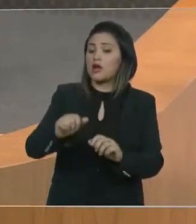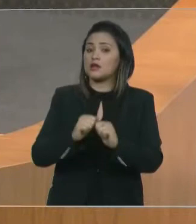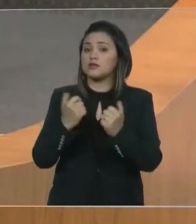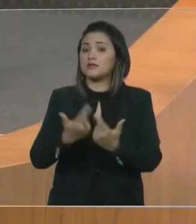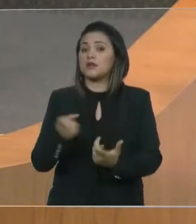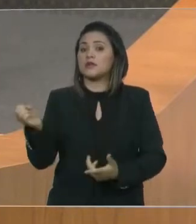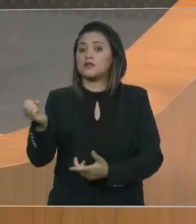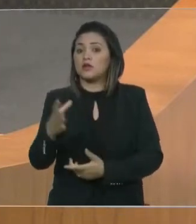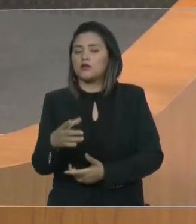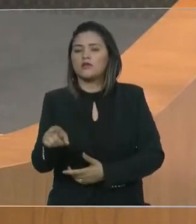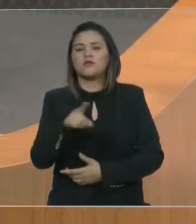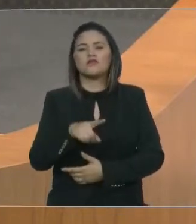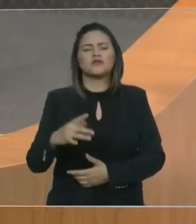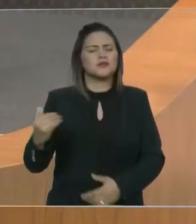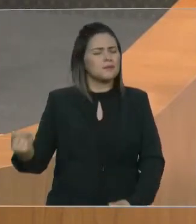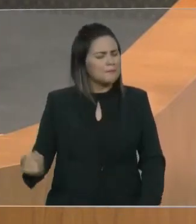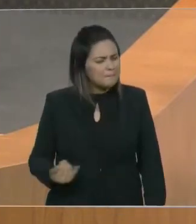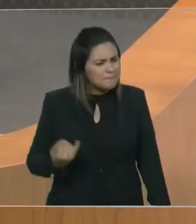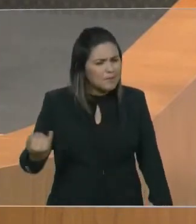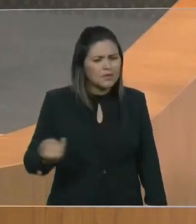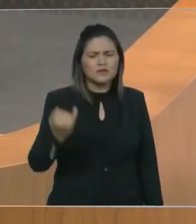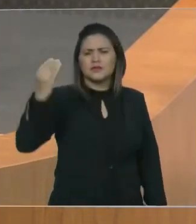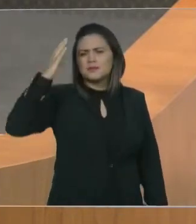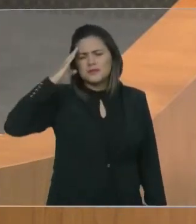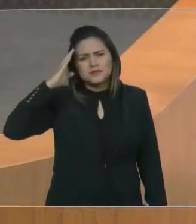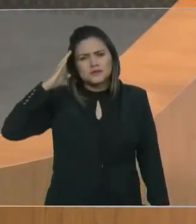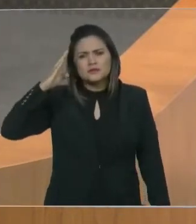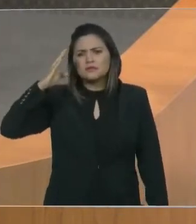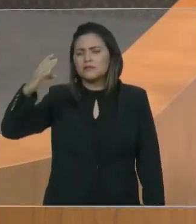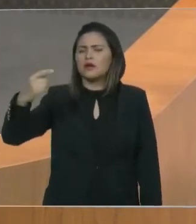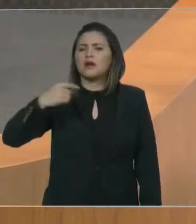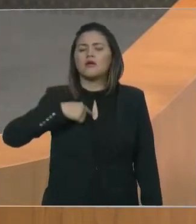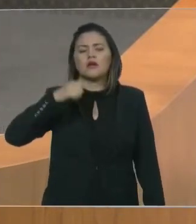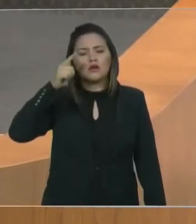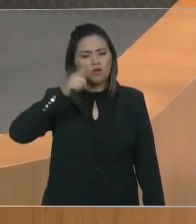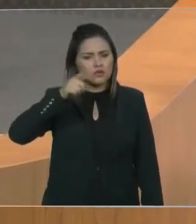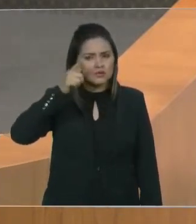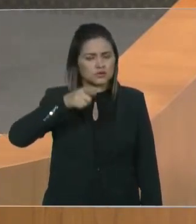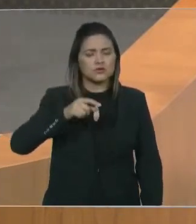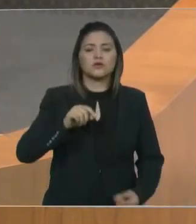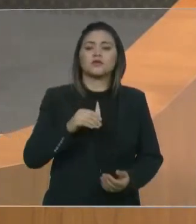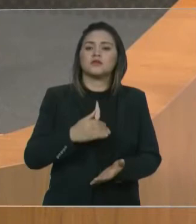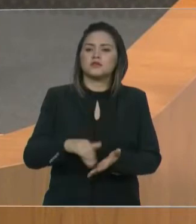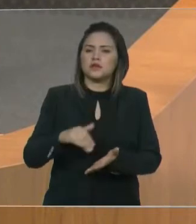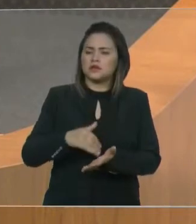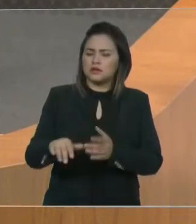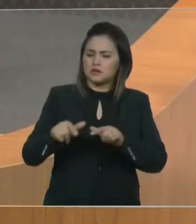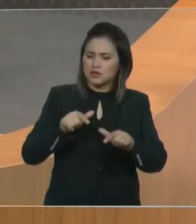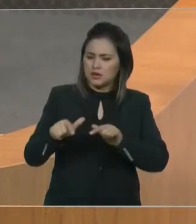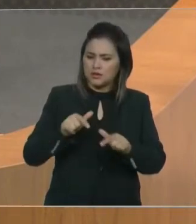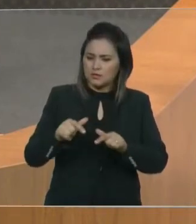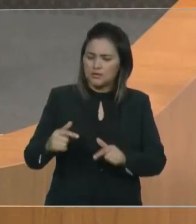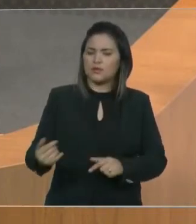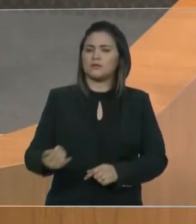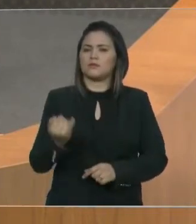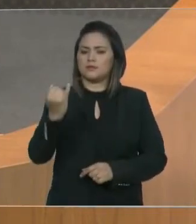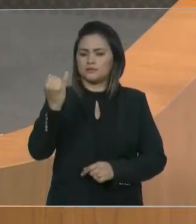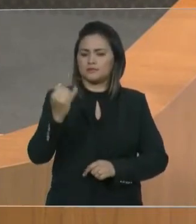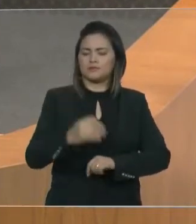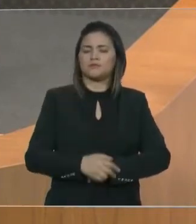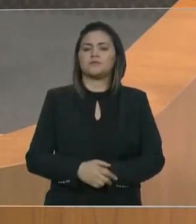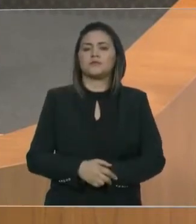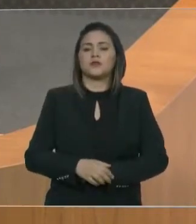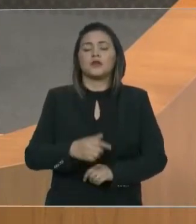que eu pudesse levar a termo a delegação que fora dada a mim pelo ex-presidente João Evangelista. Meu